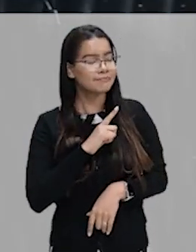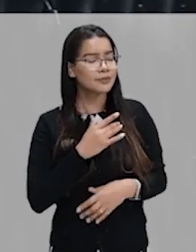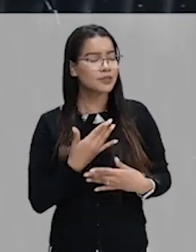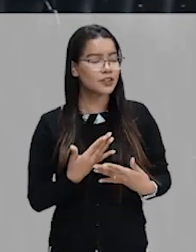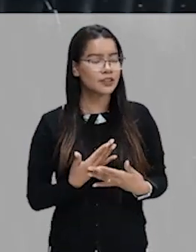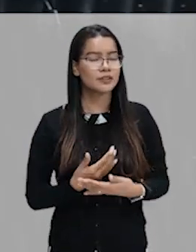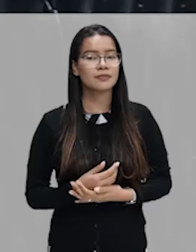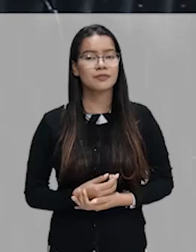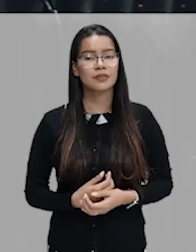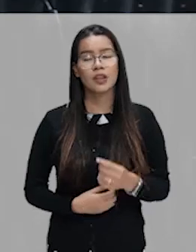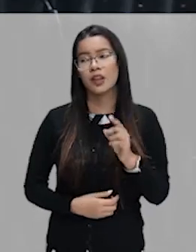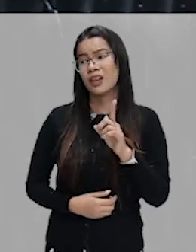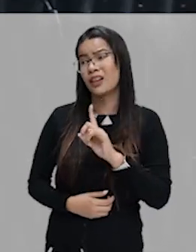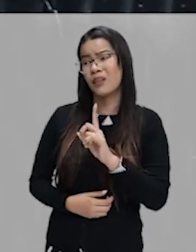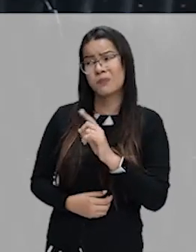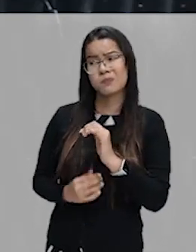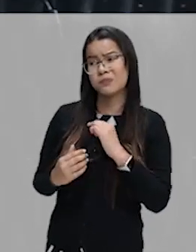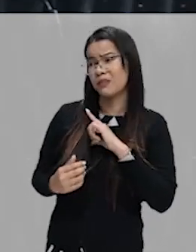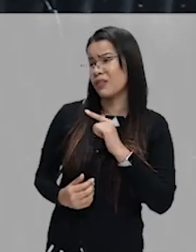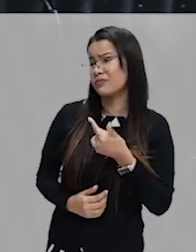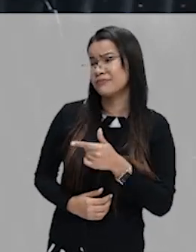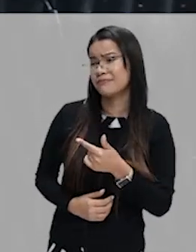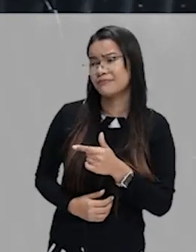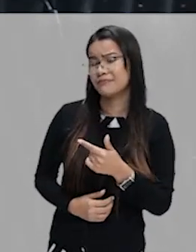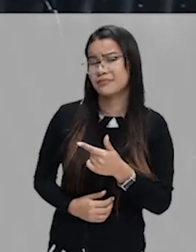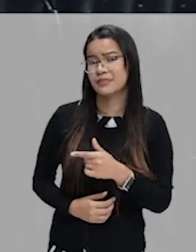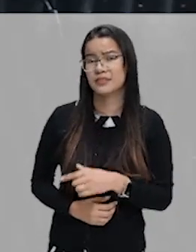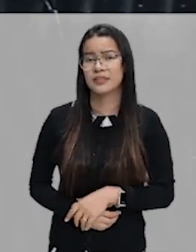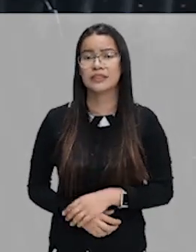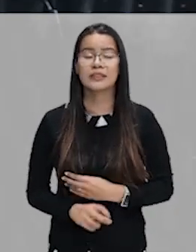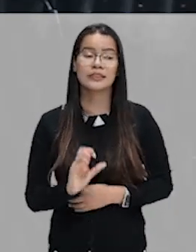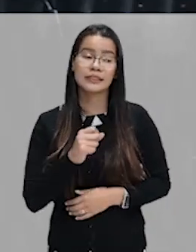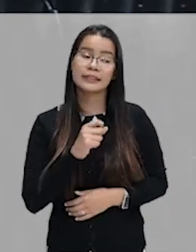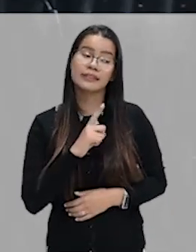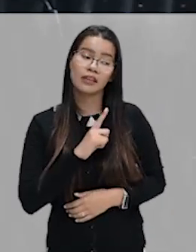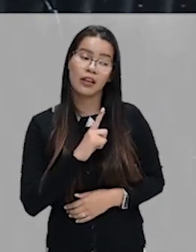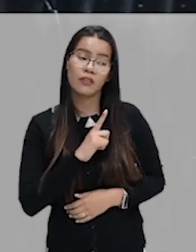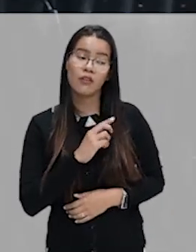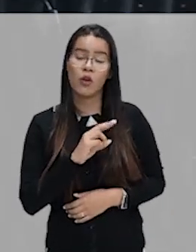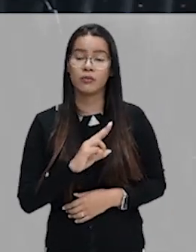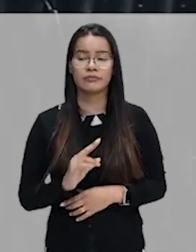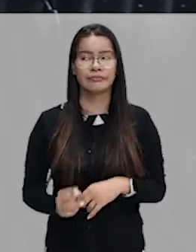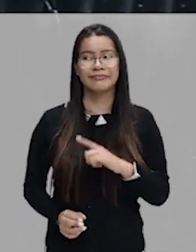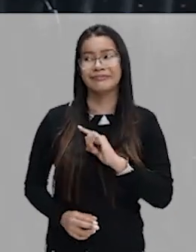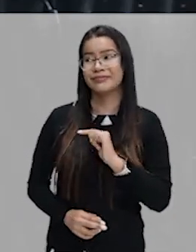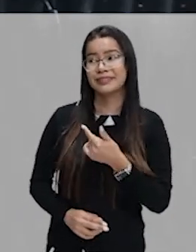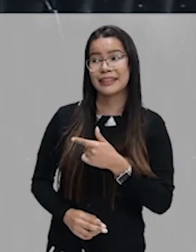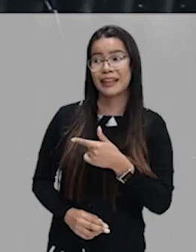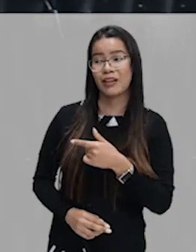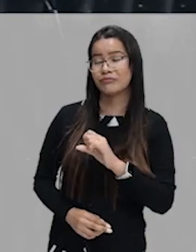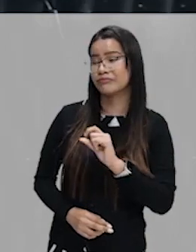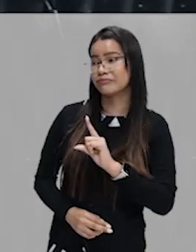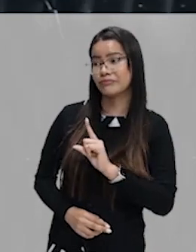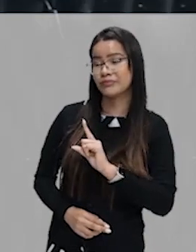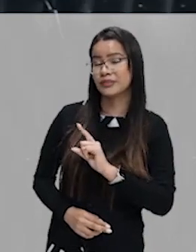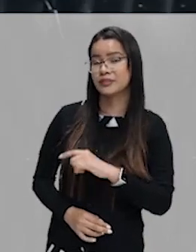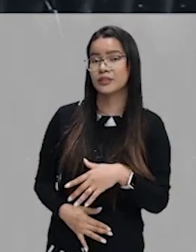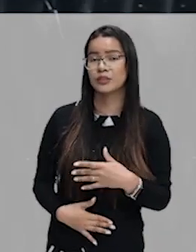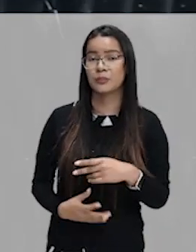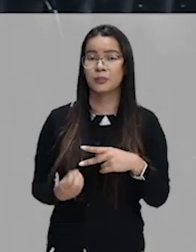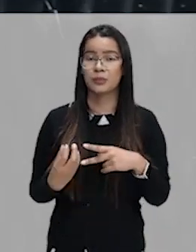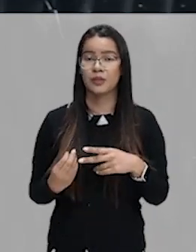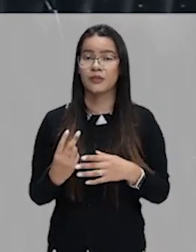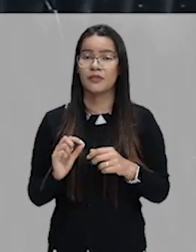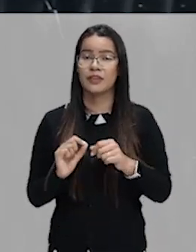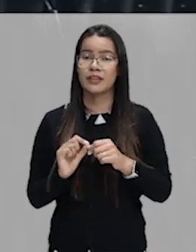were. No, there weren't. Sim, houve. Não, não houve no plural. Fazendo